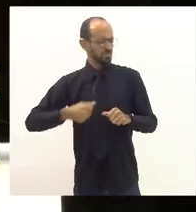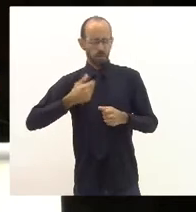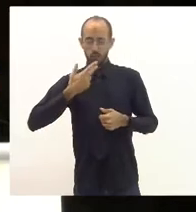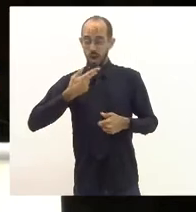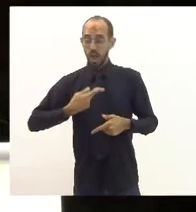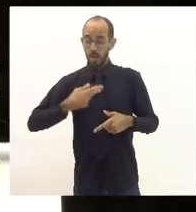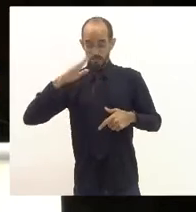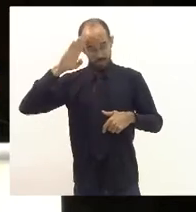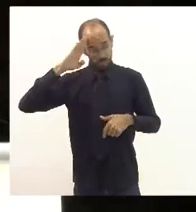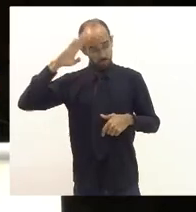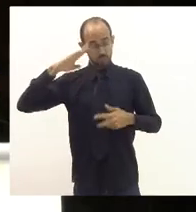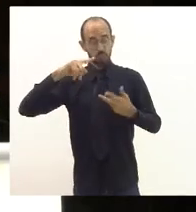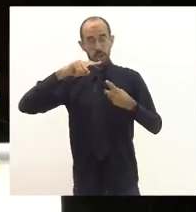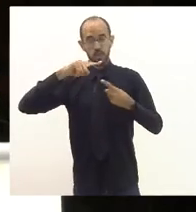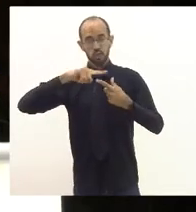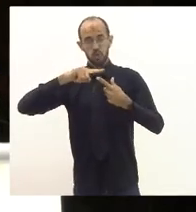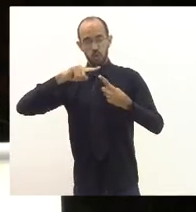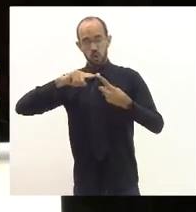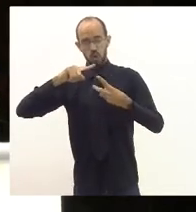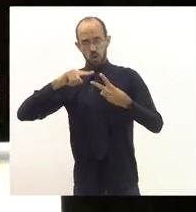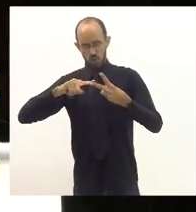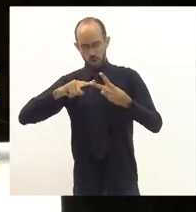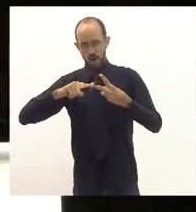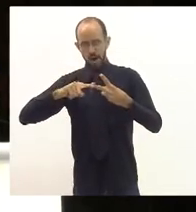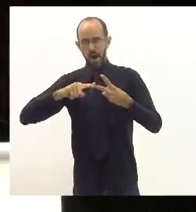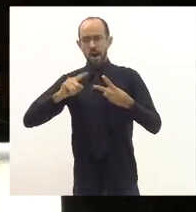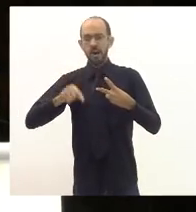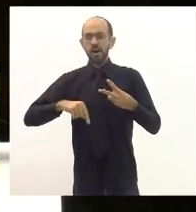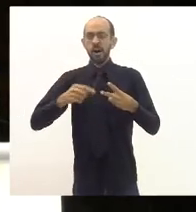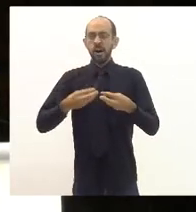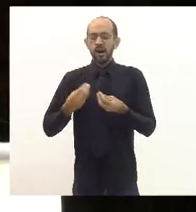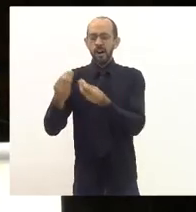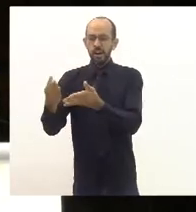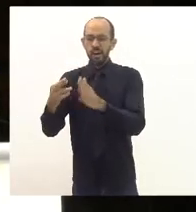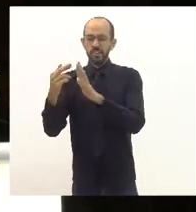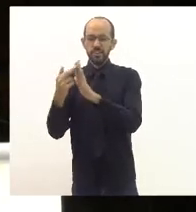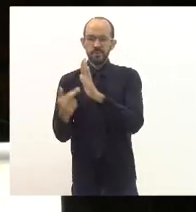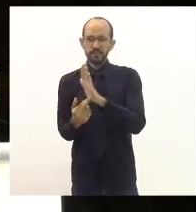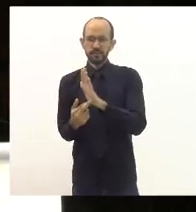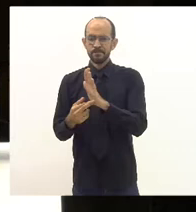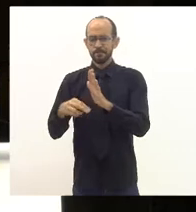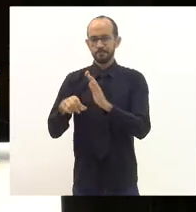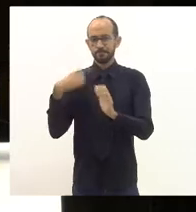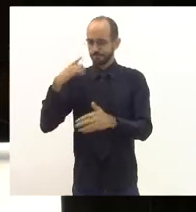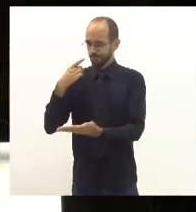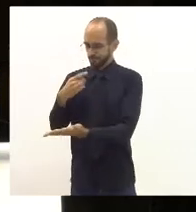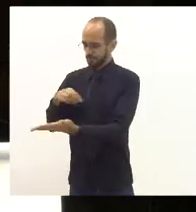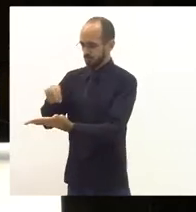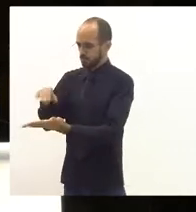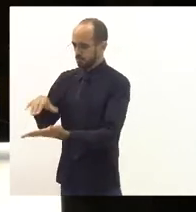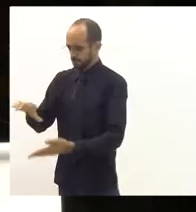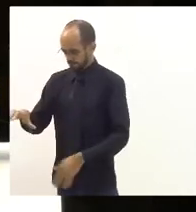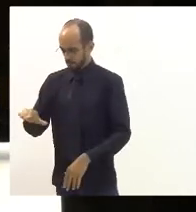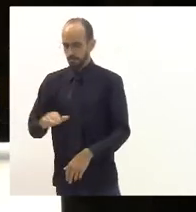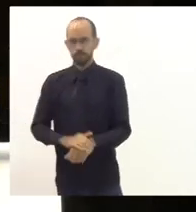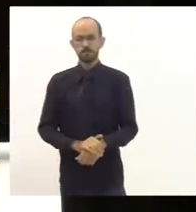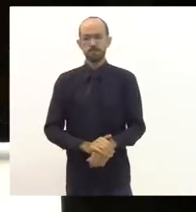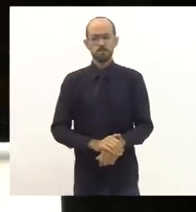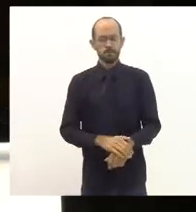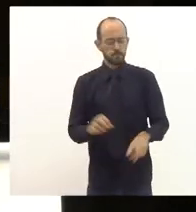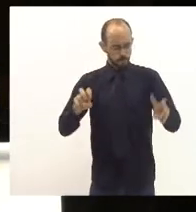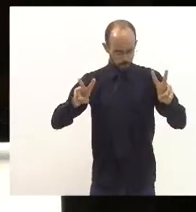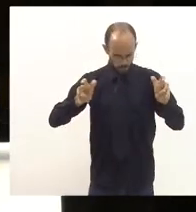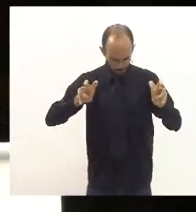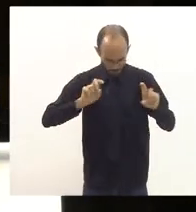pontos principais. Eu vou entregar isso em mãos do deputado Carlos Mink. Em